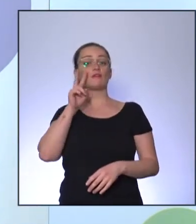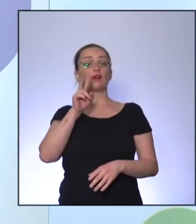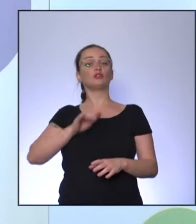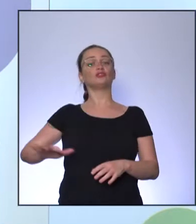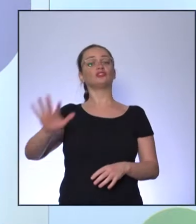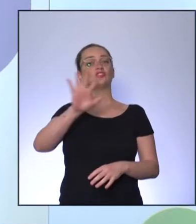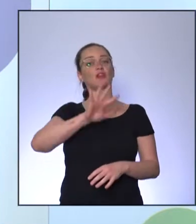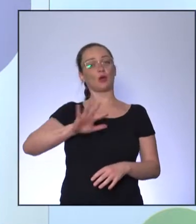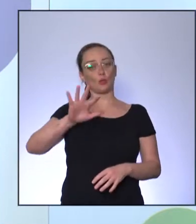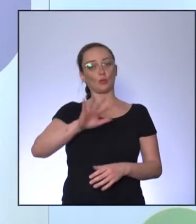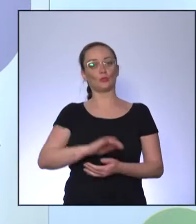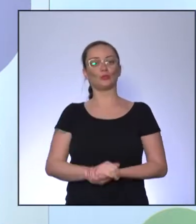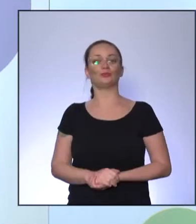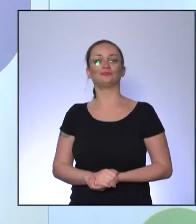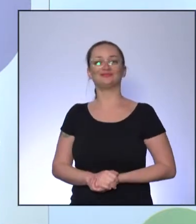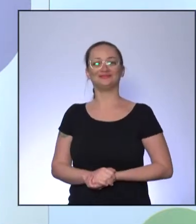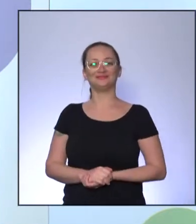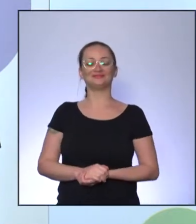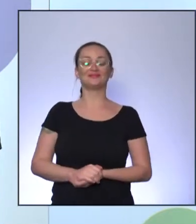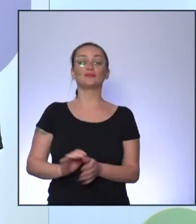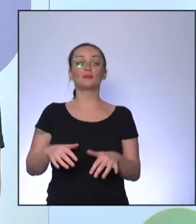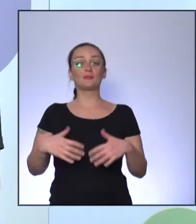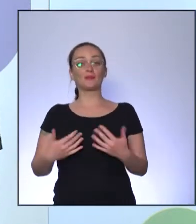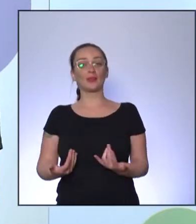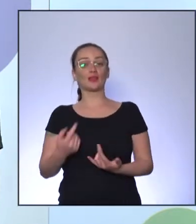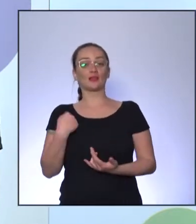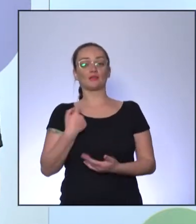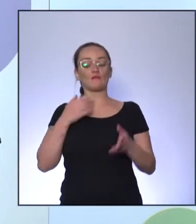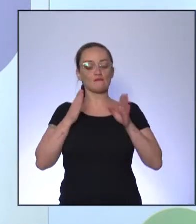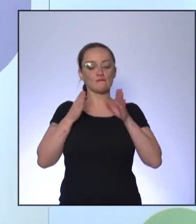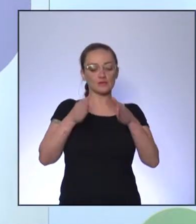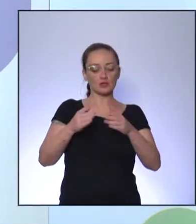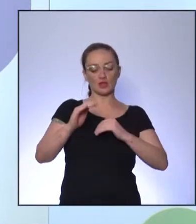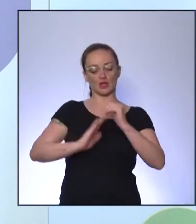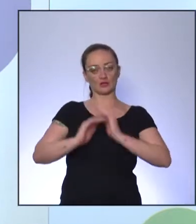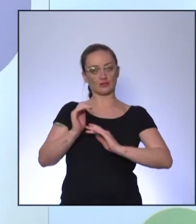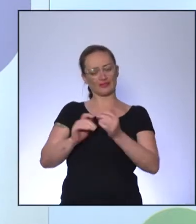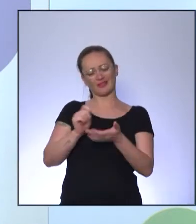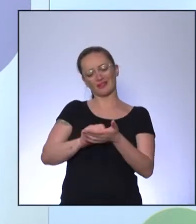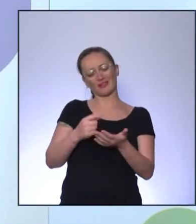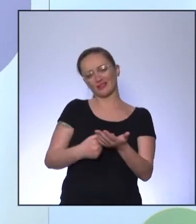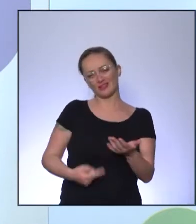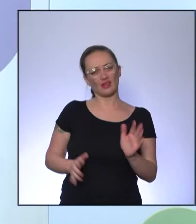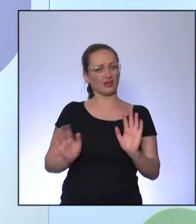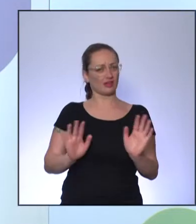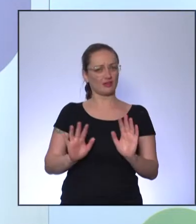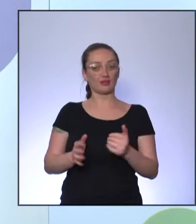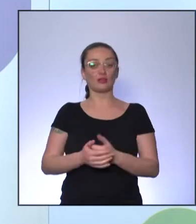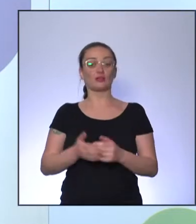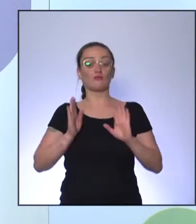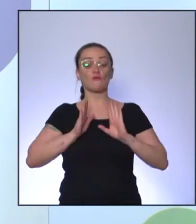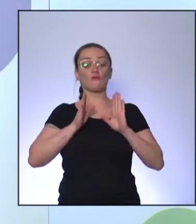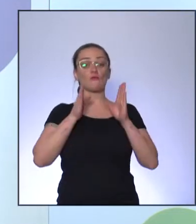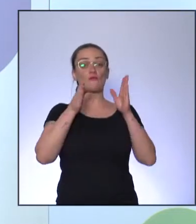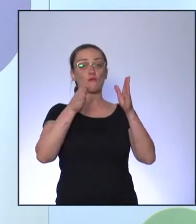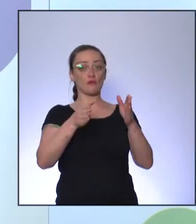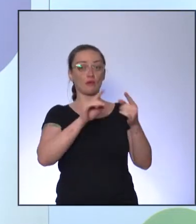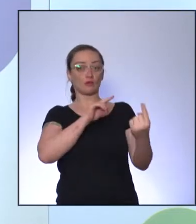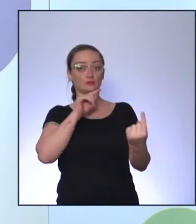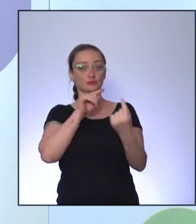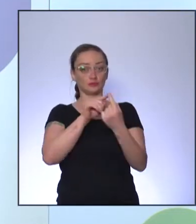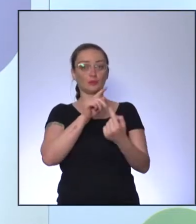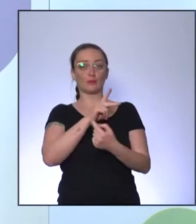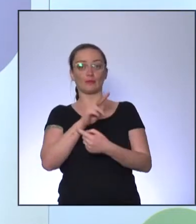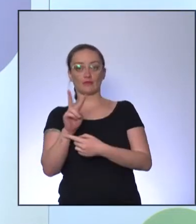geral. Tanto que a gente não está focando nas atividades do caderno, a gente está focando no objetivo